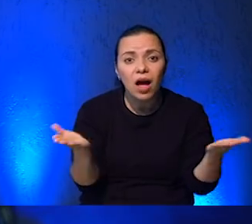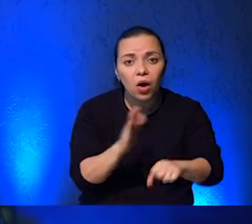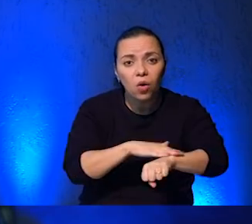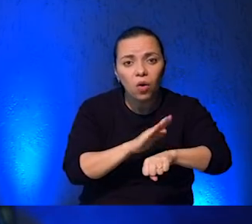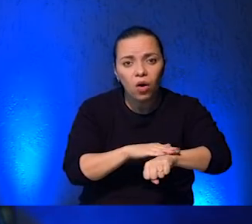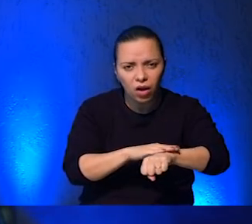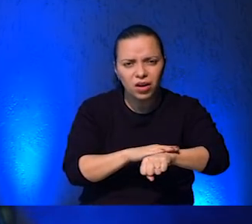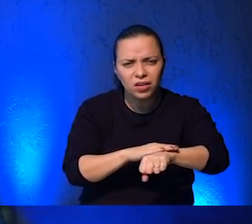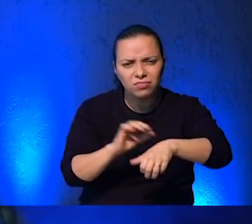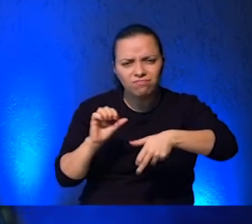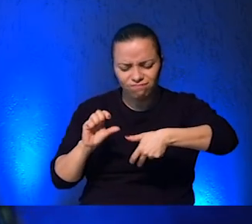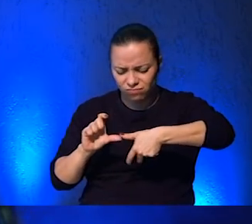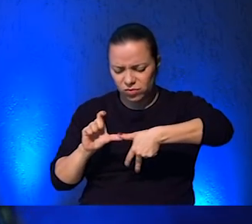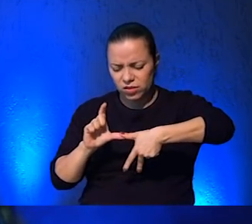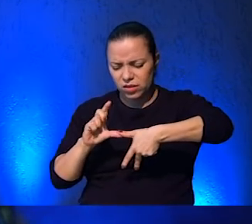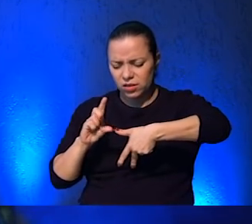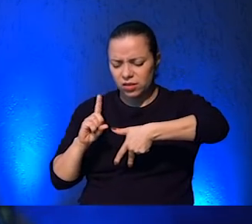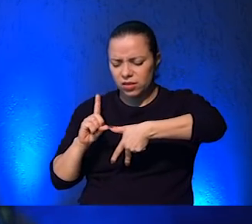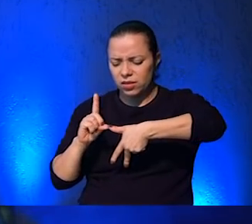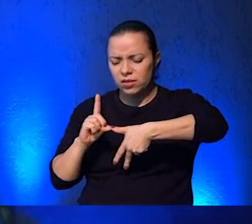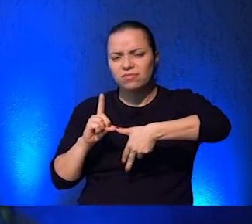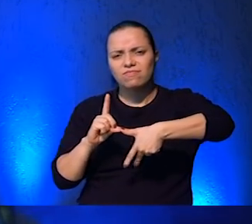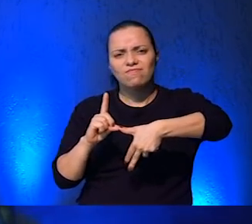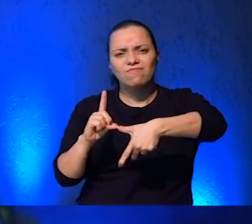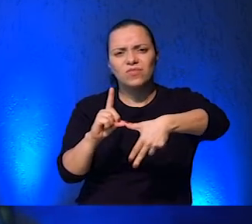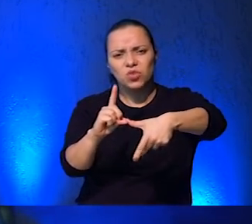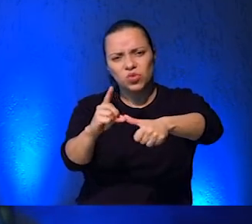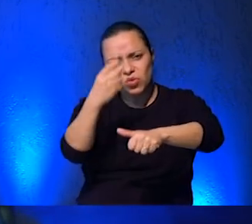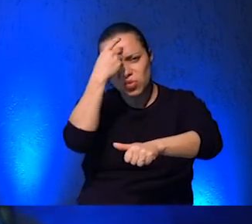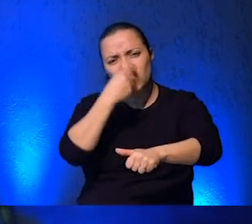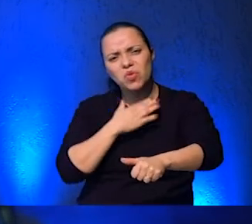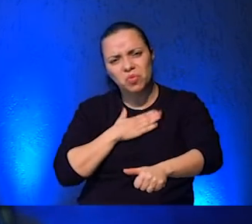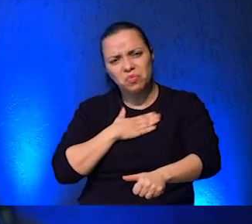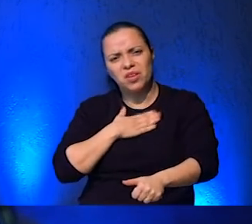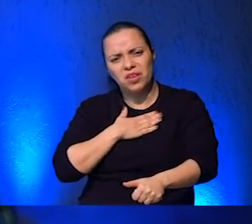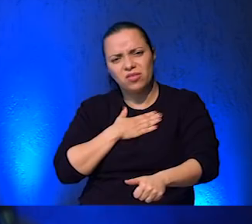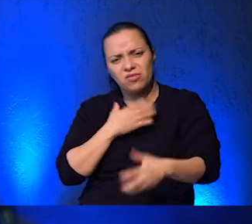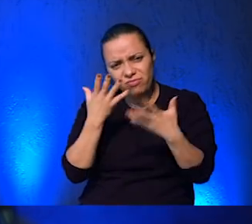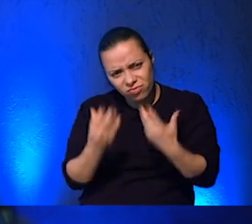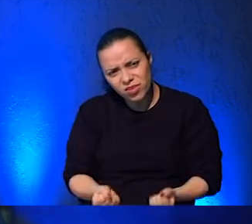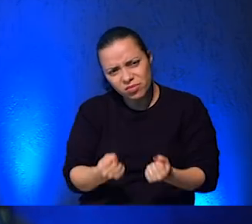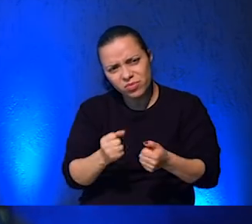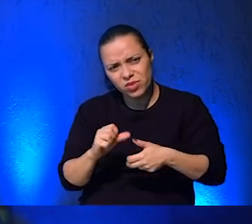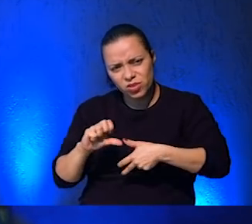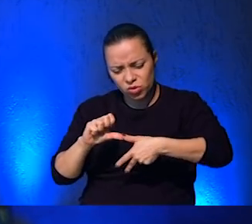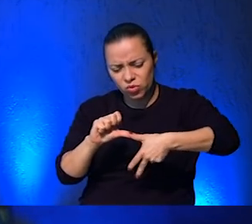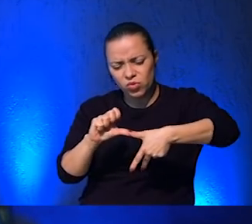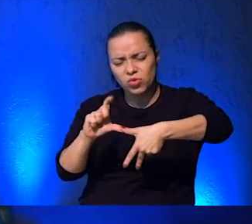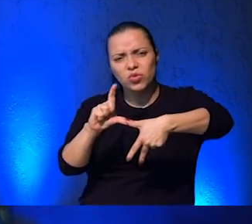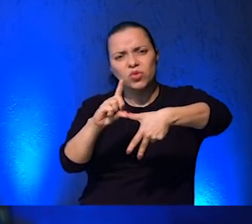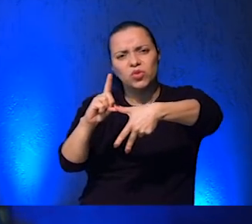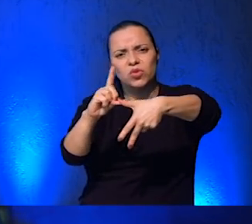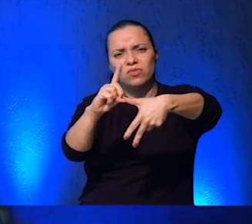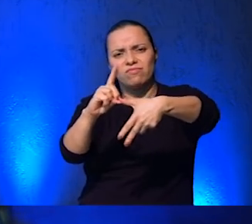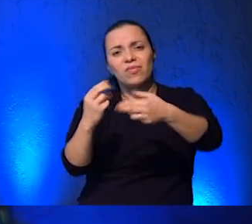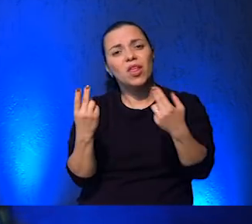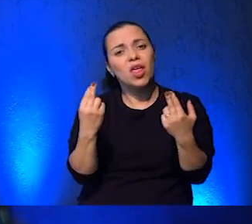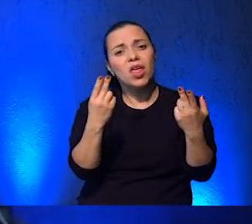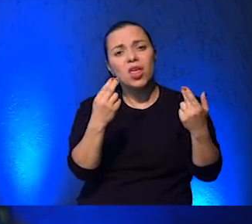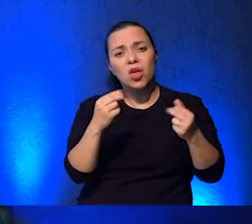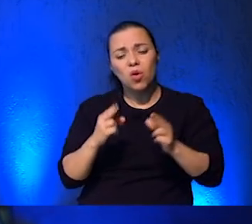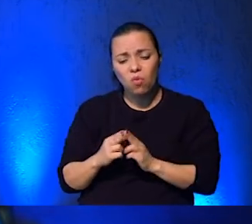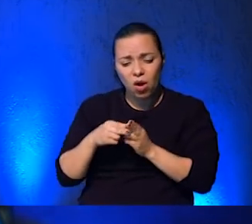comigo e você vai ver o transformar esse limão uma limonada e se transformou mesmo se transformou você sabe de uma